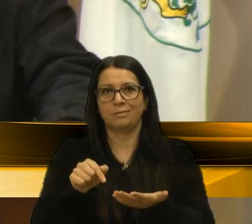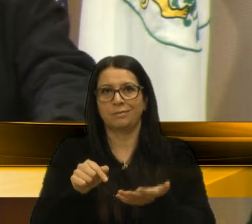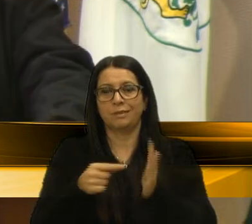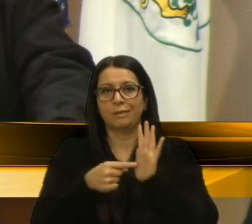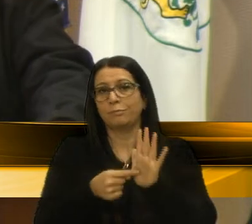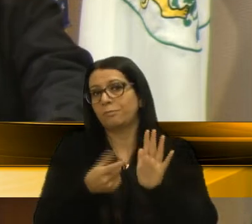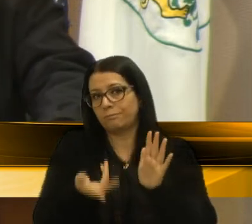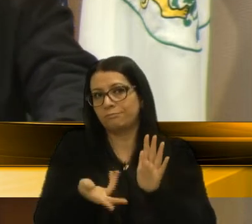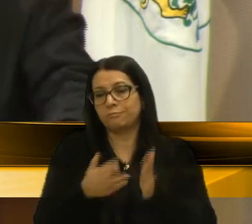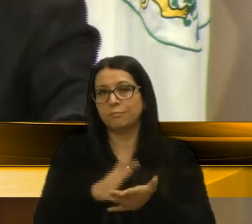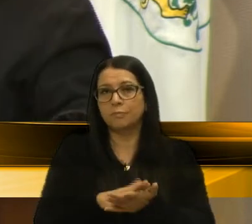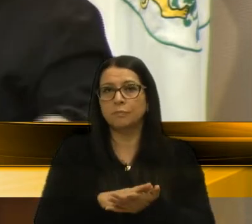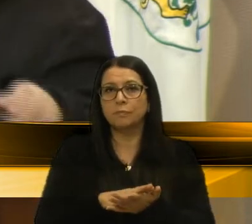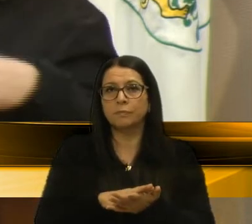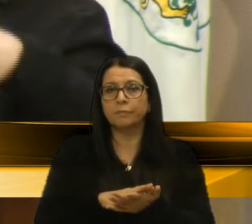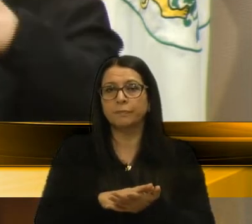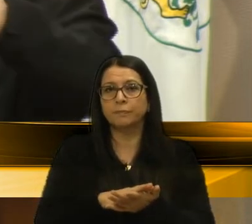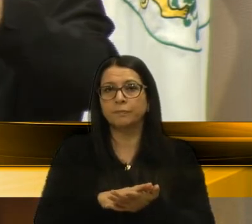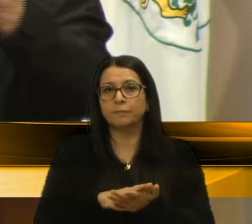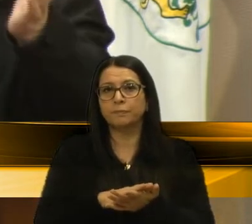um grande